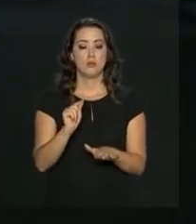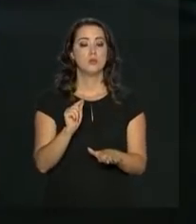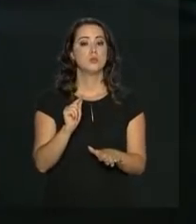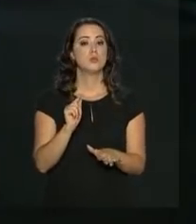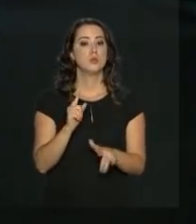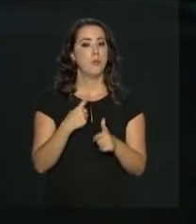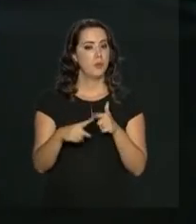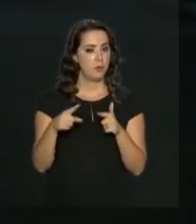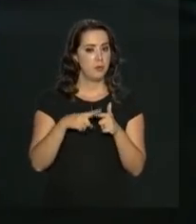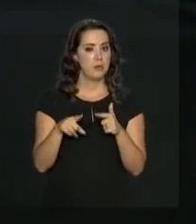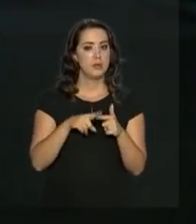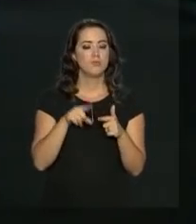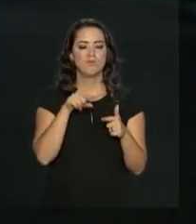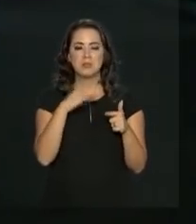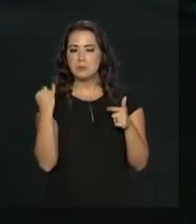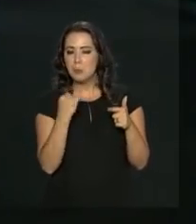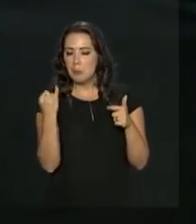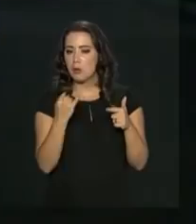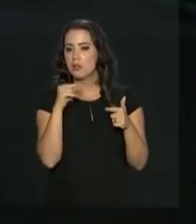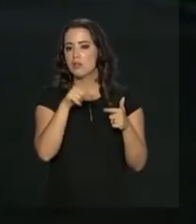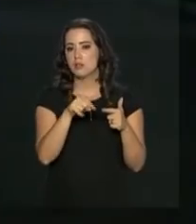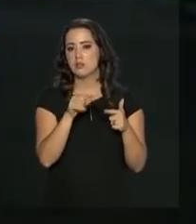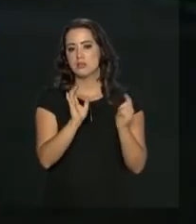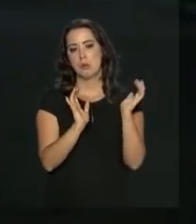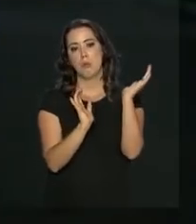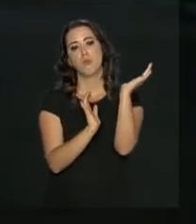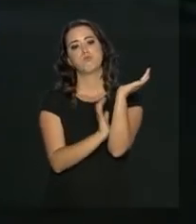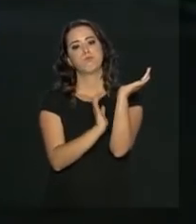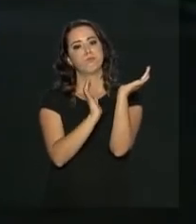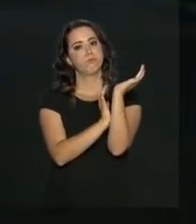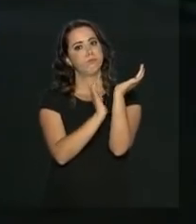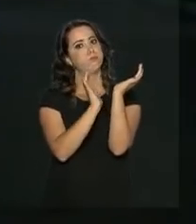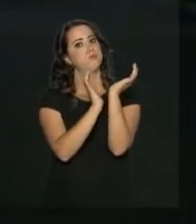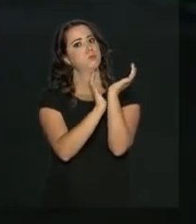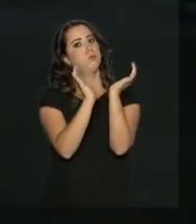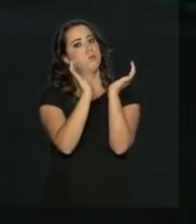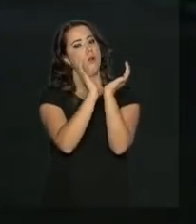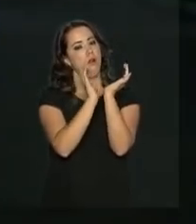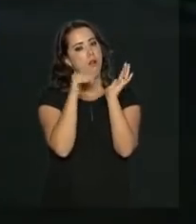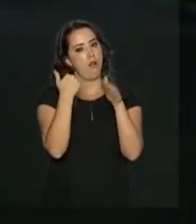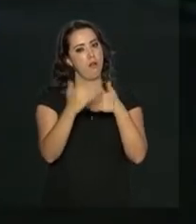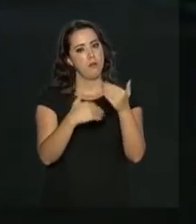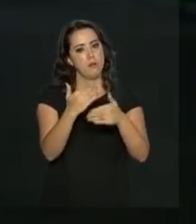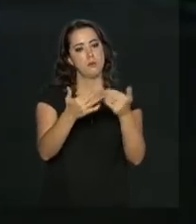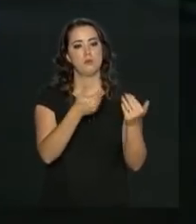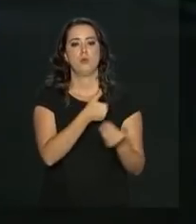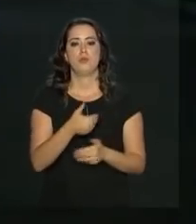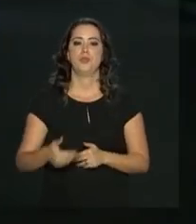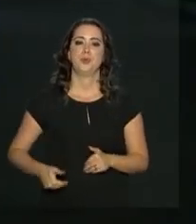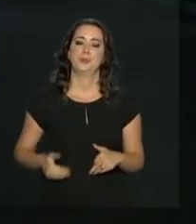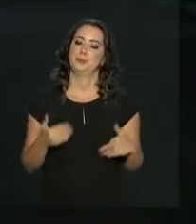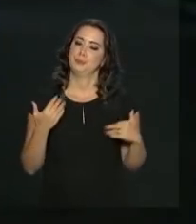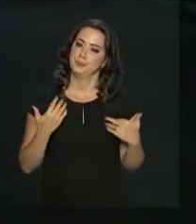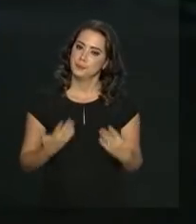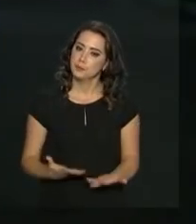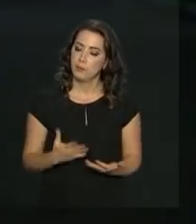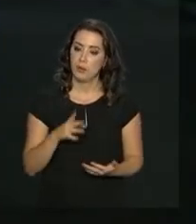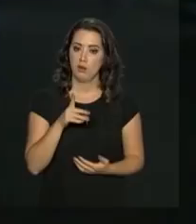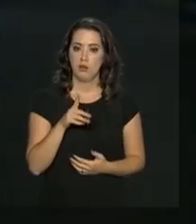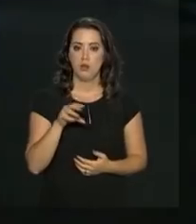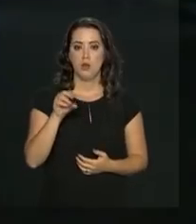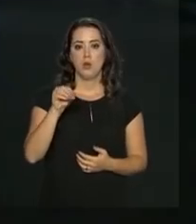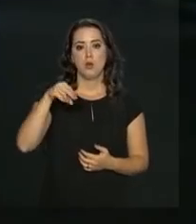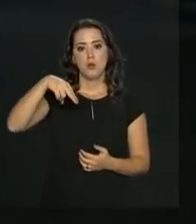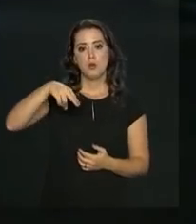considerada fundamental, que é a questão da burocracia para dar andamento aos atos do governo. Segundo